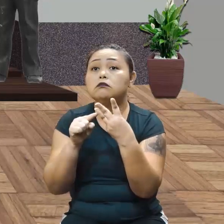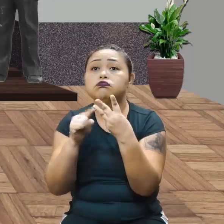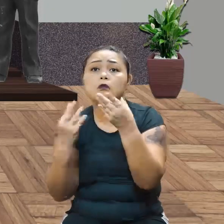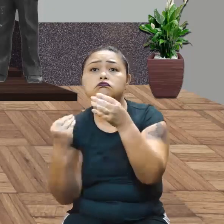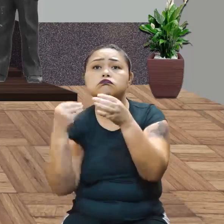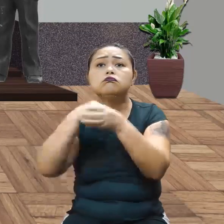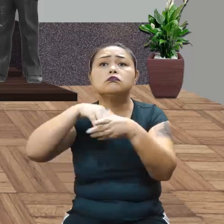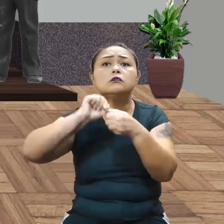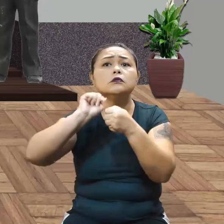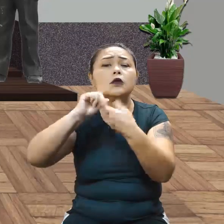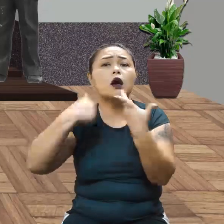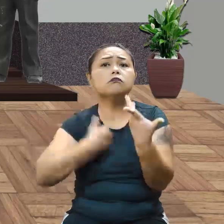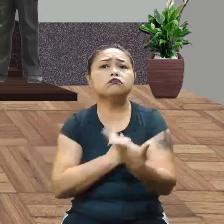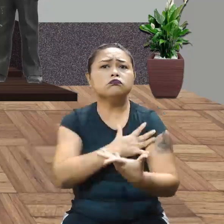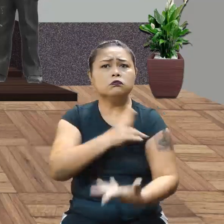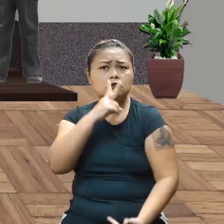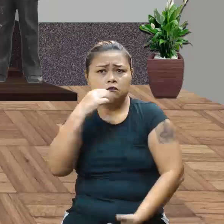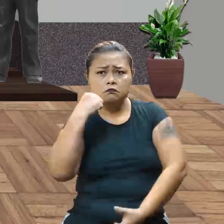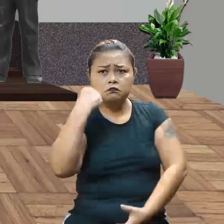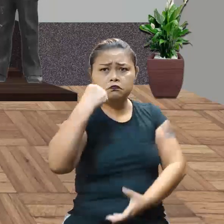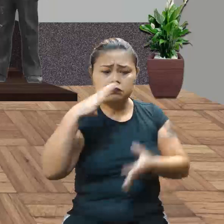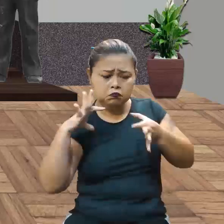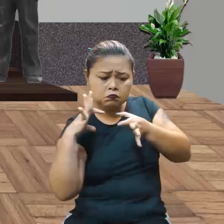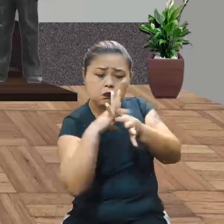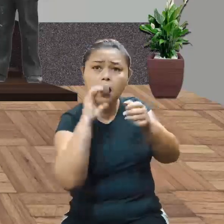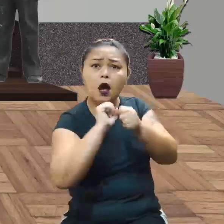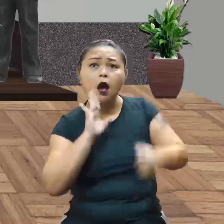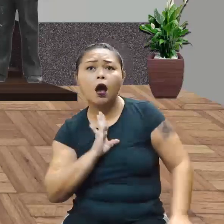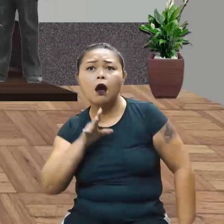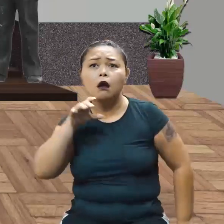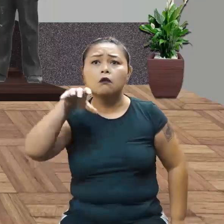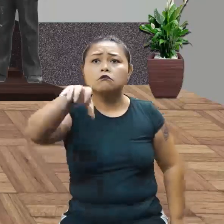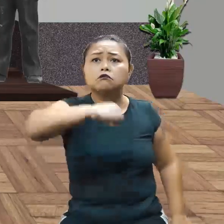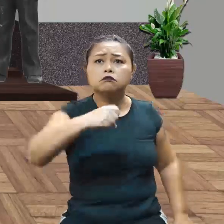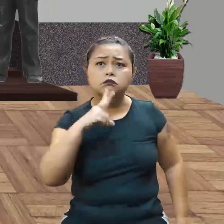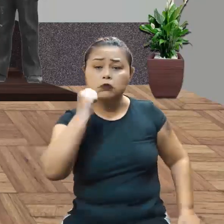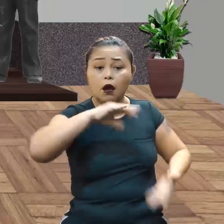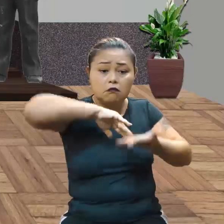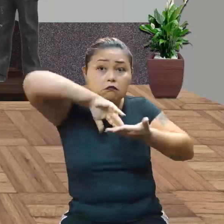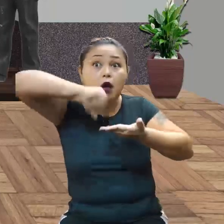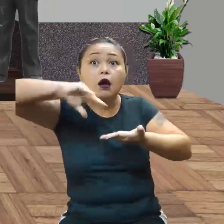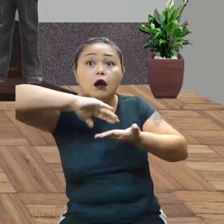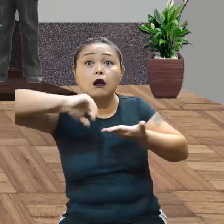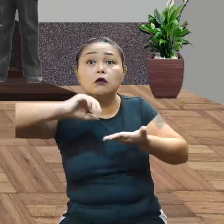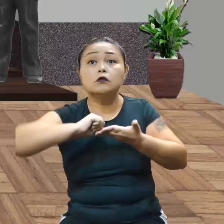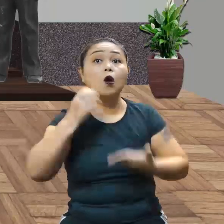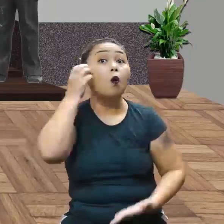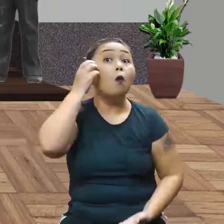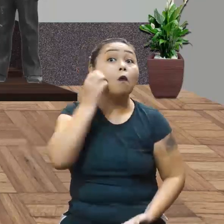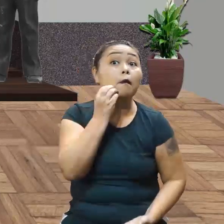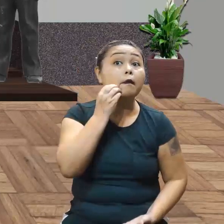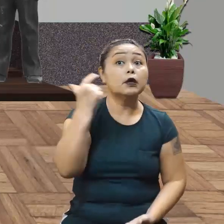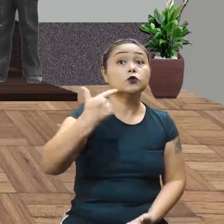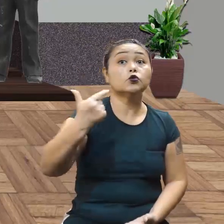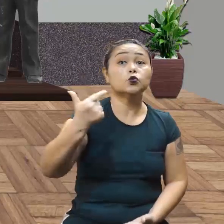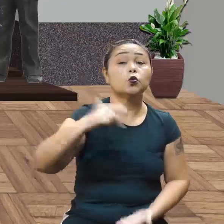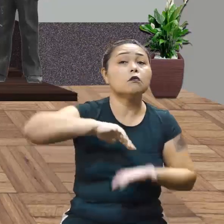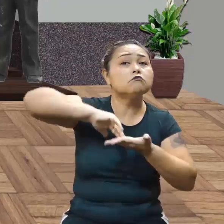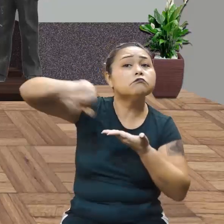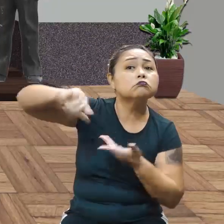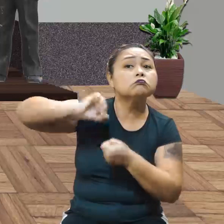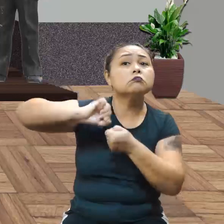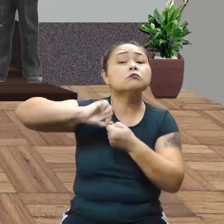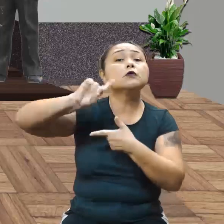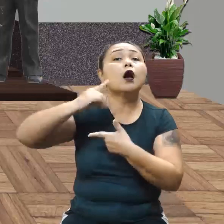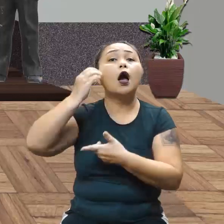membros do Exército que vão se fortalecer e vão tomar o poder do Brasil, derrubando Dom Pedro II. E nessa derrubada